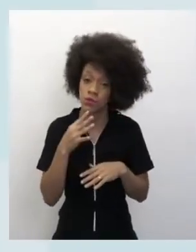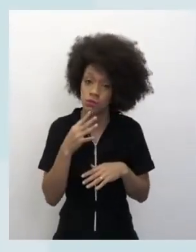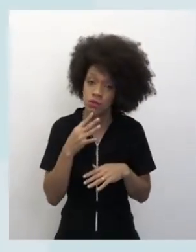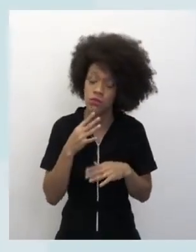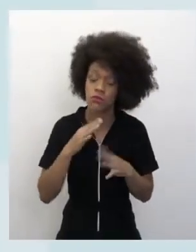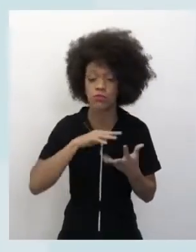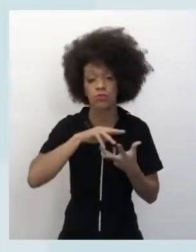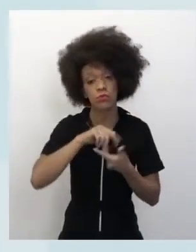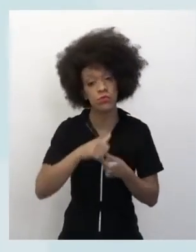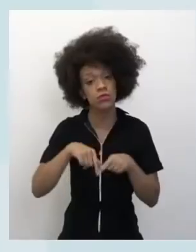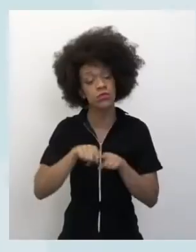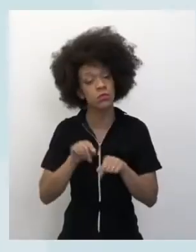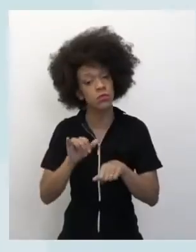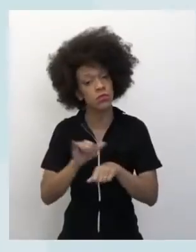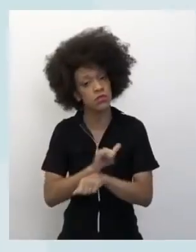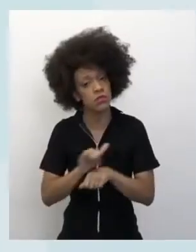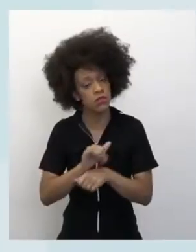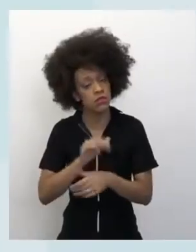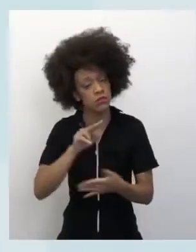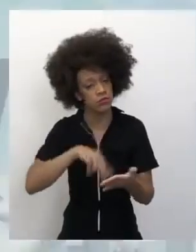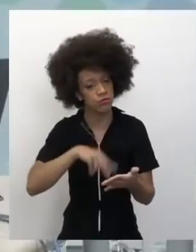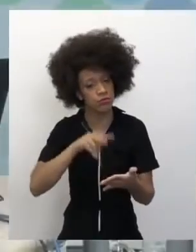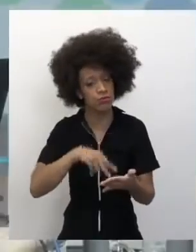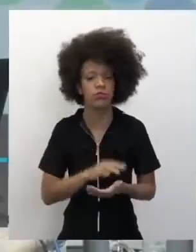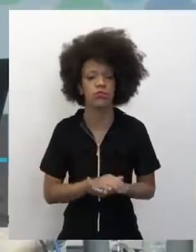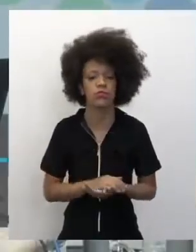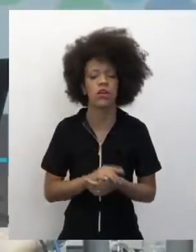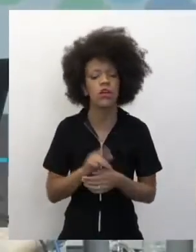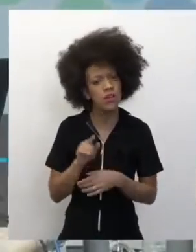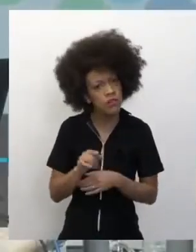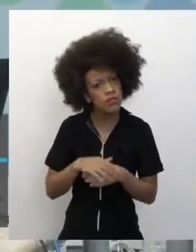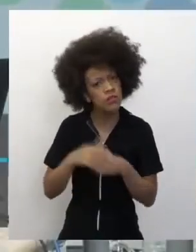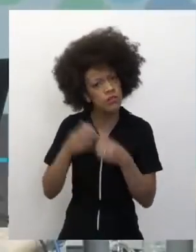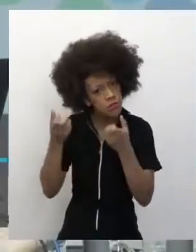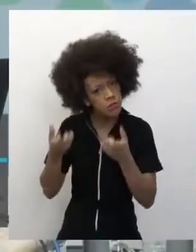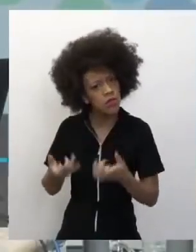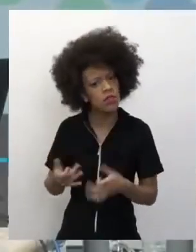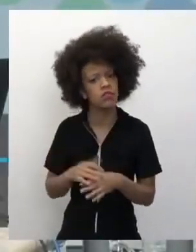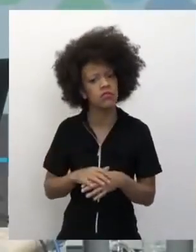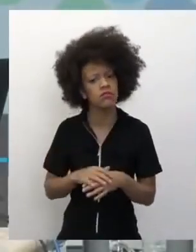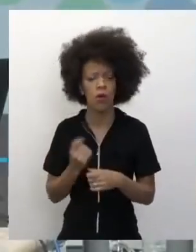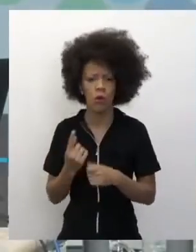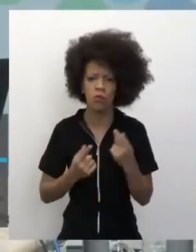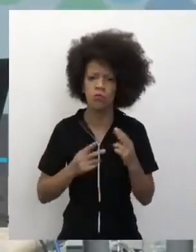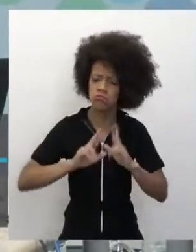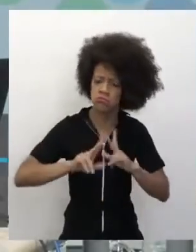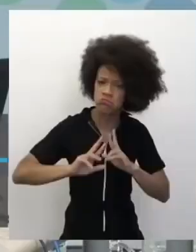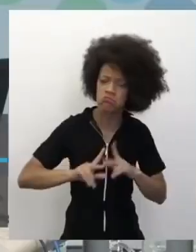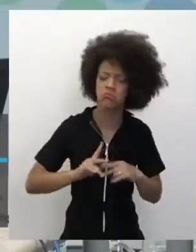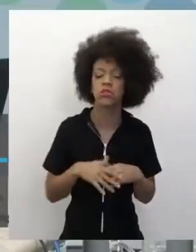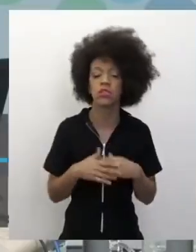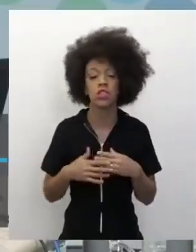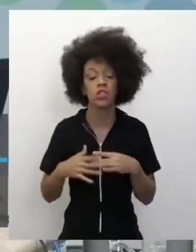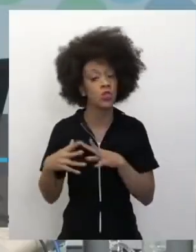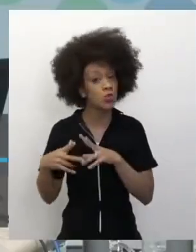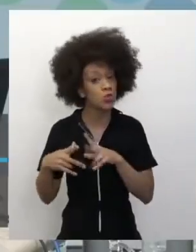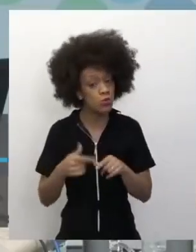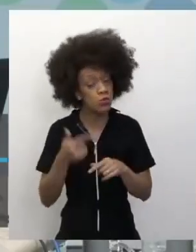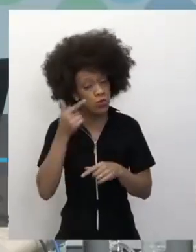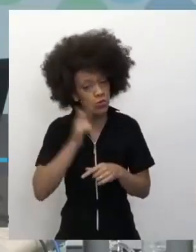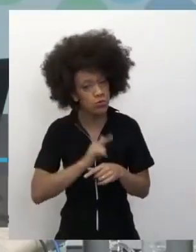mundo e das estratégias de leitura mobilizadas, que vocês foram falando algumas coisas diferentes, né? Sim. E todo mundo foi